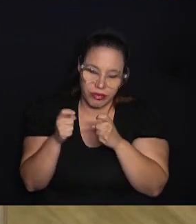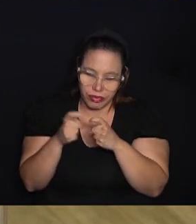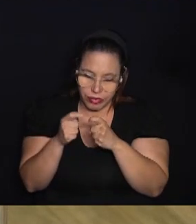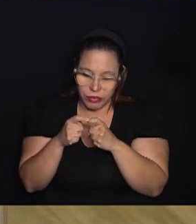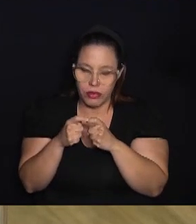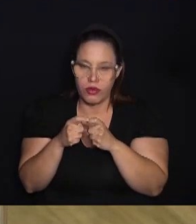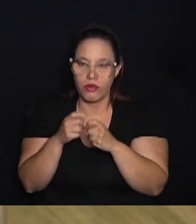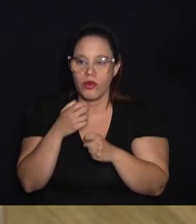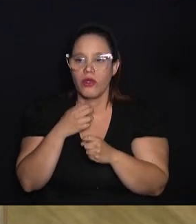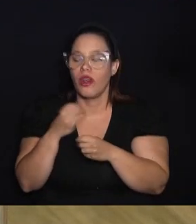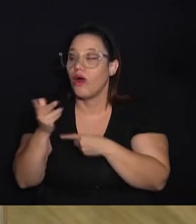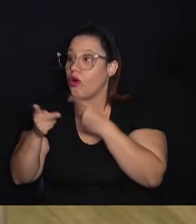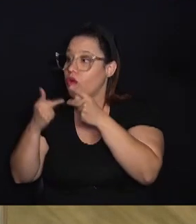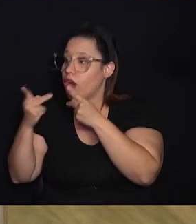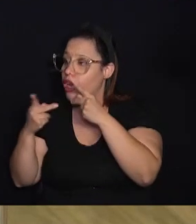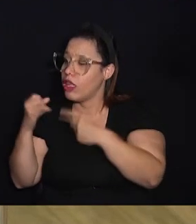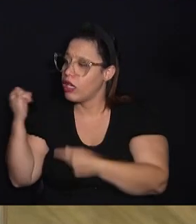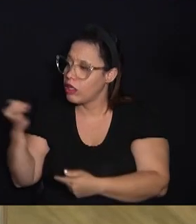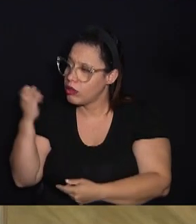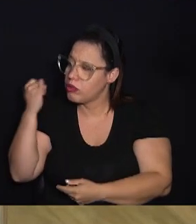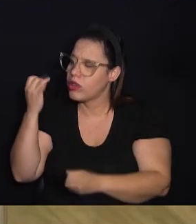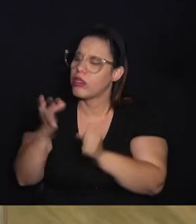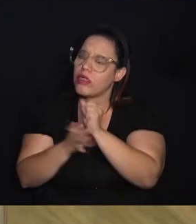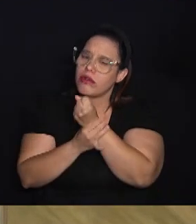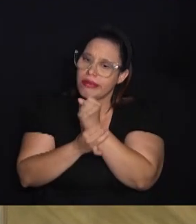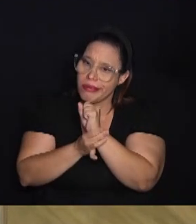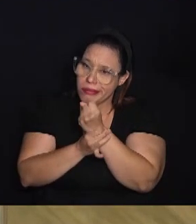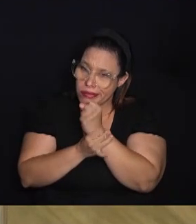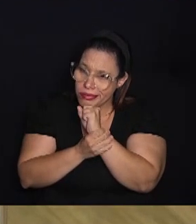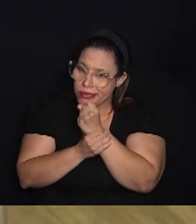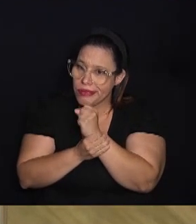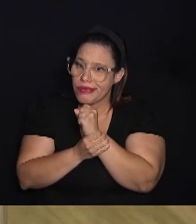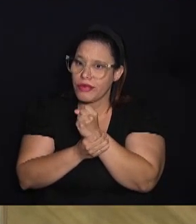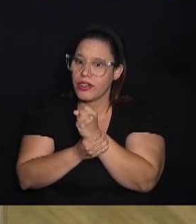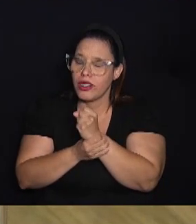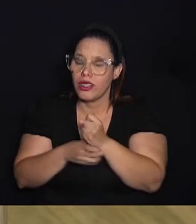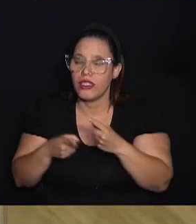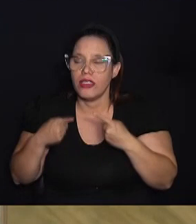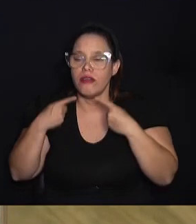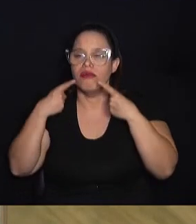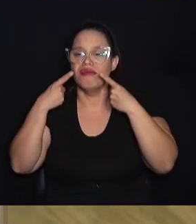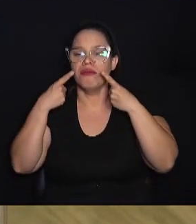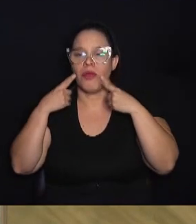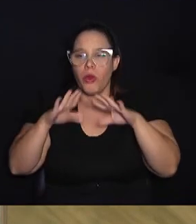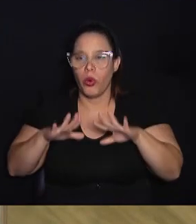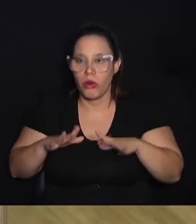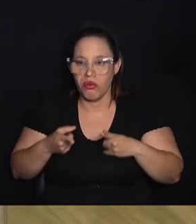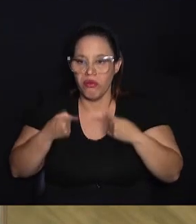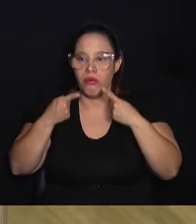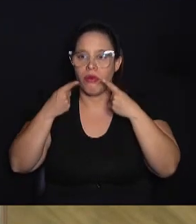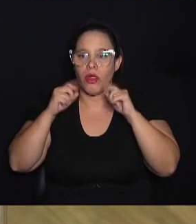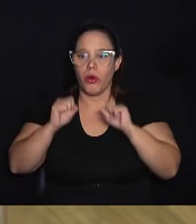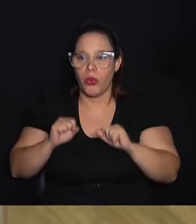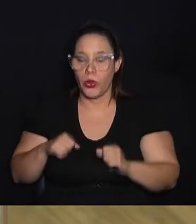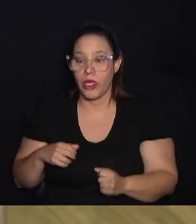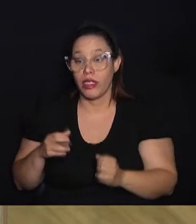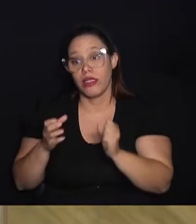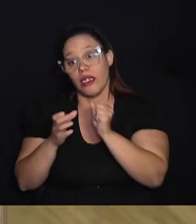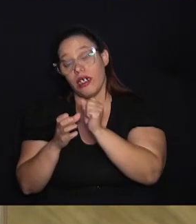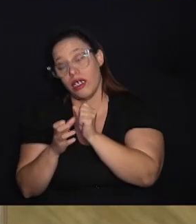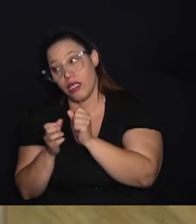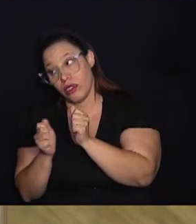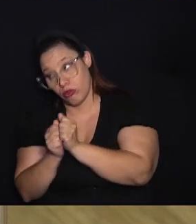então gostaria que você falasse da importância da fisioterapia da importância da respiração que está junto com essa saúde aí